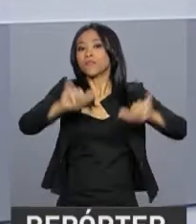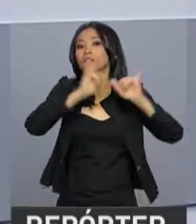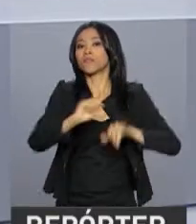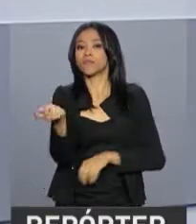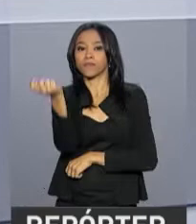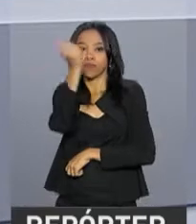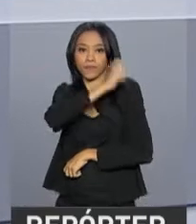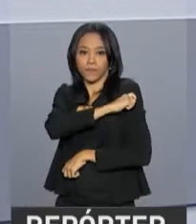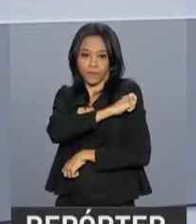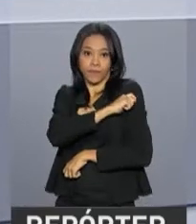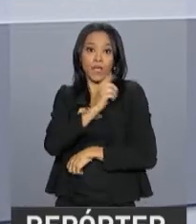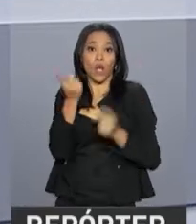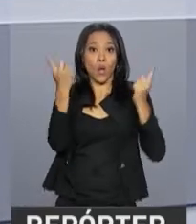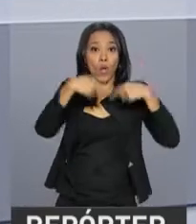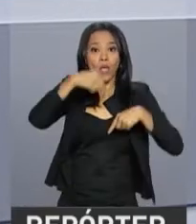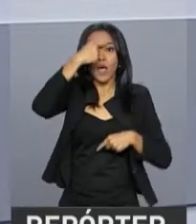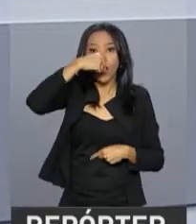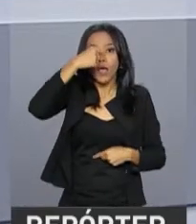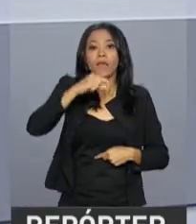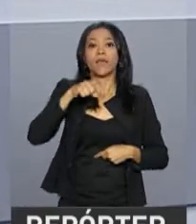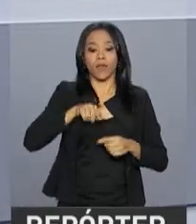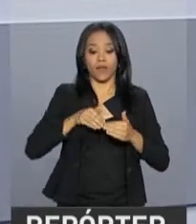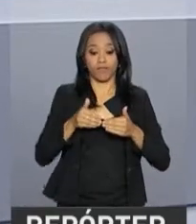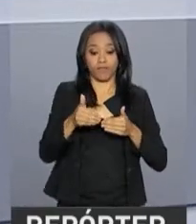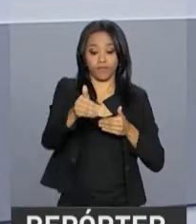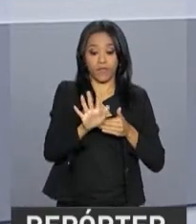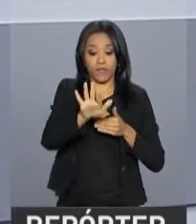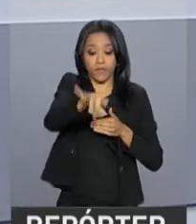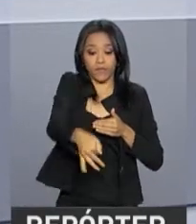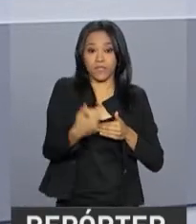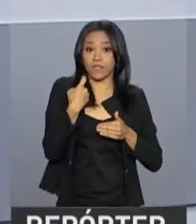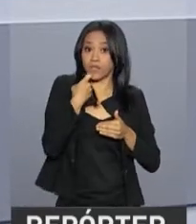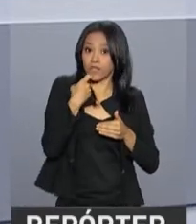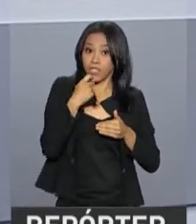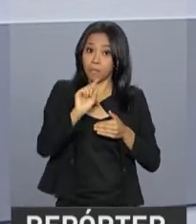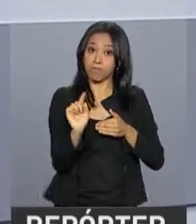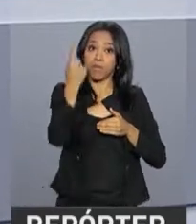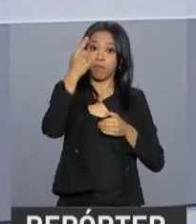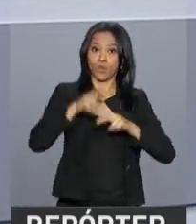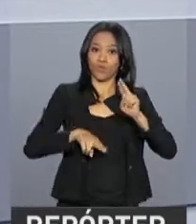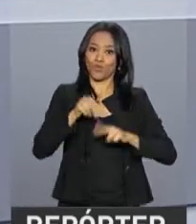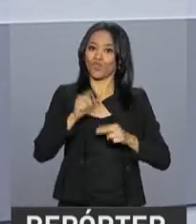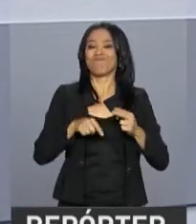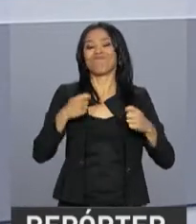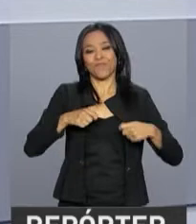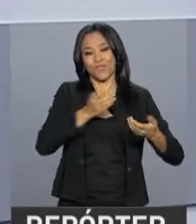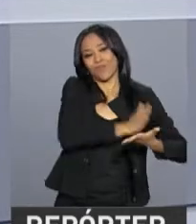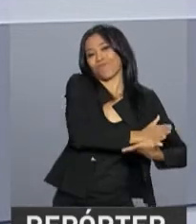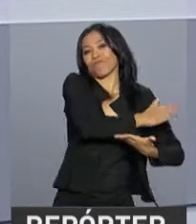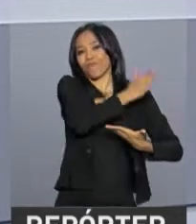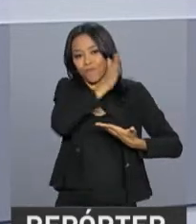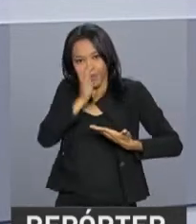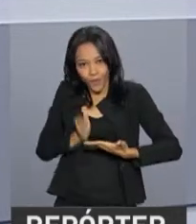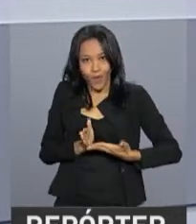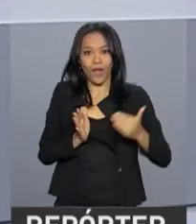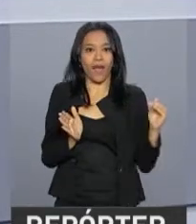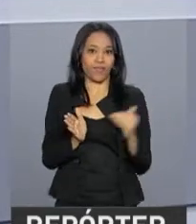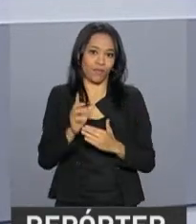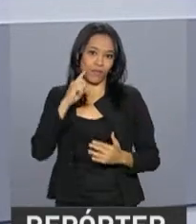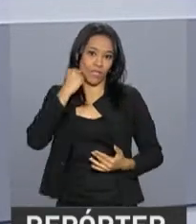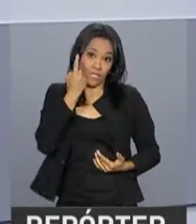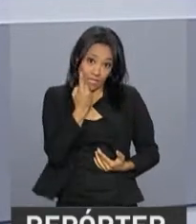contra a gripe que seria encerrada nesta sexta feira dia 1º de junho foi prorrogada até o dia 15 de junho em todo o